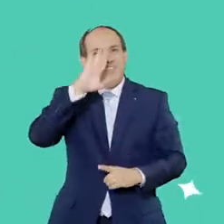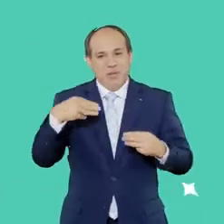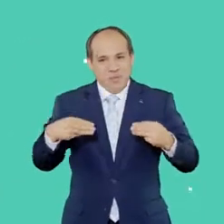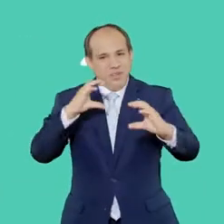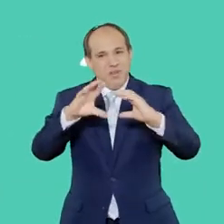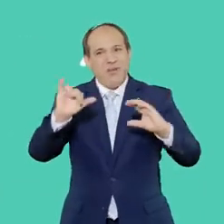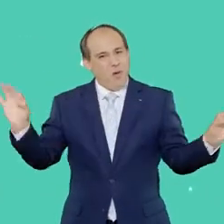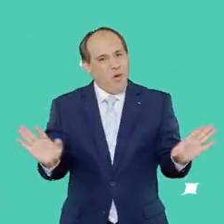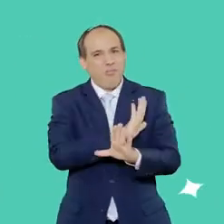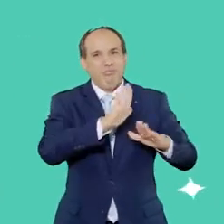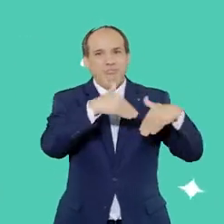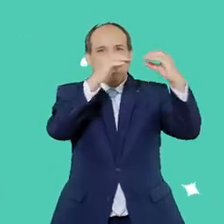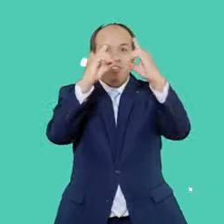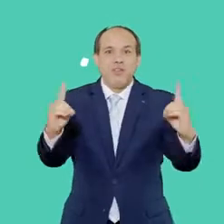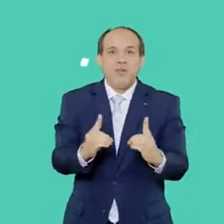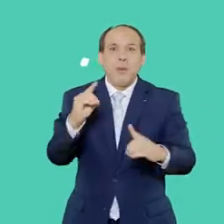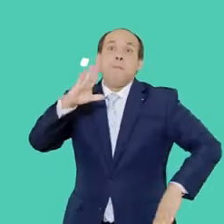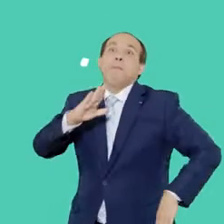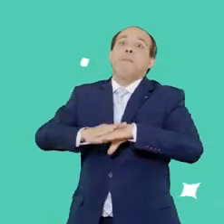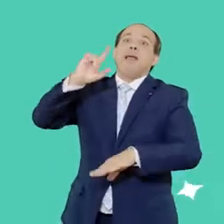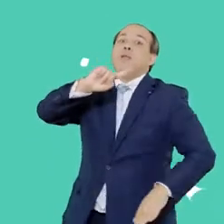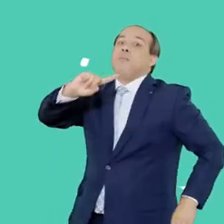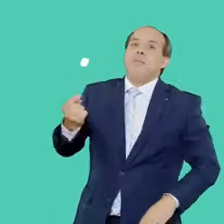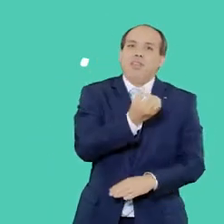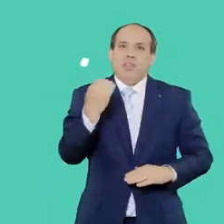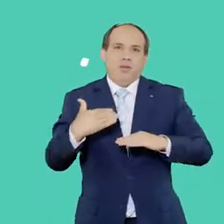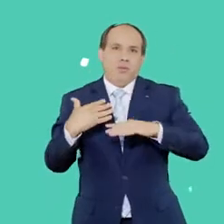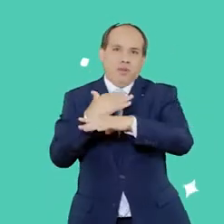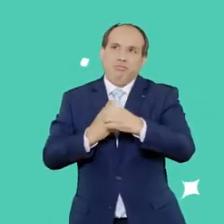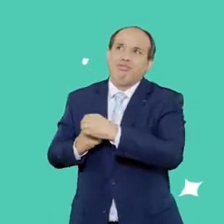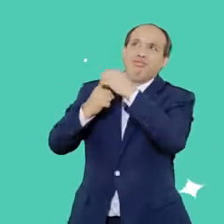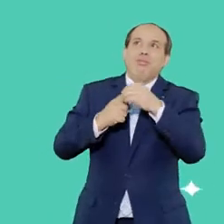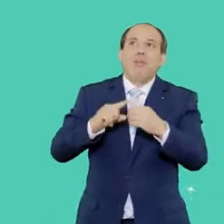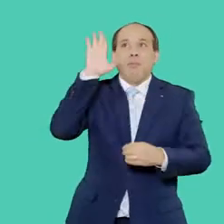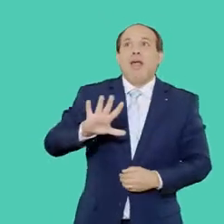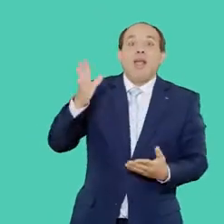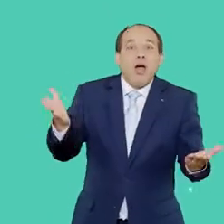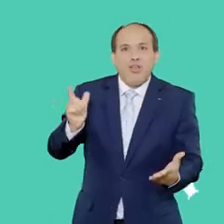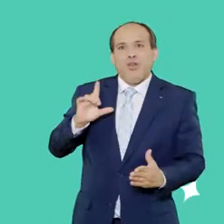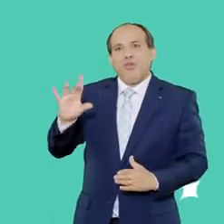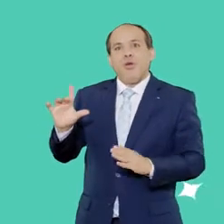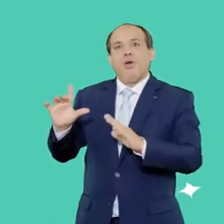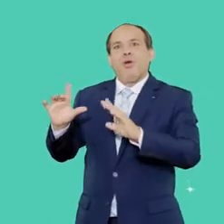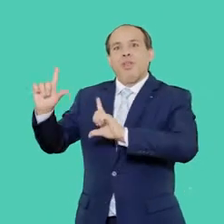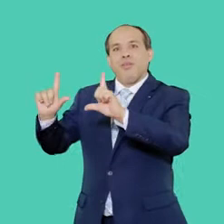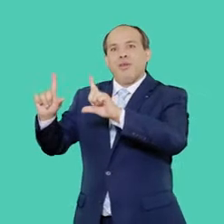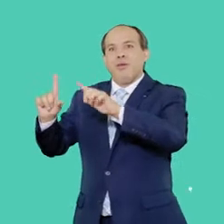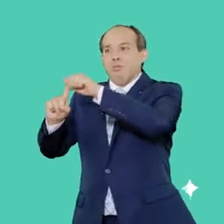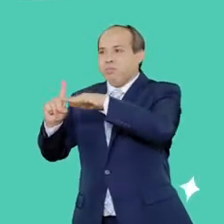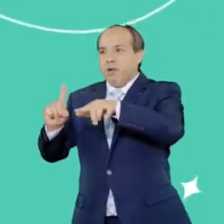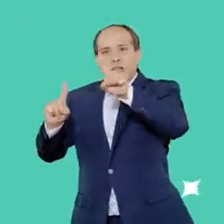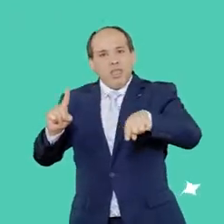Digitaliza Brasil, o Emicom vai concluir o processo de digitalização em mais de 1.600 municípios, que hoje contam apenas com o